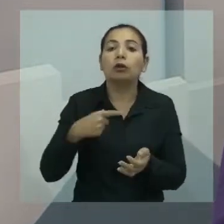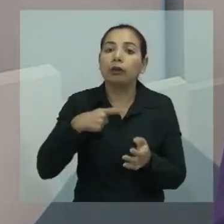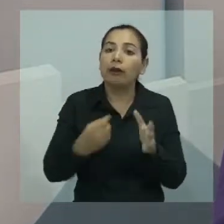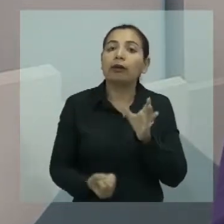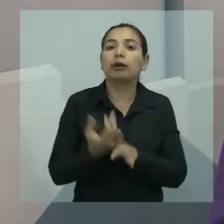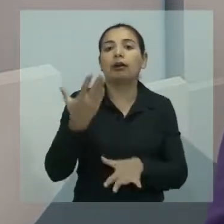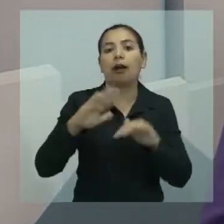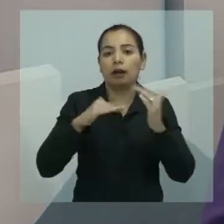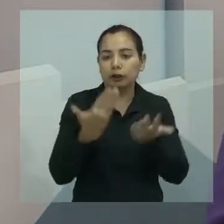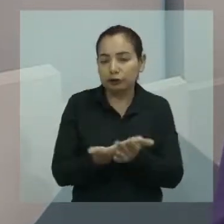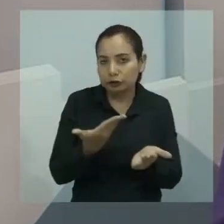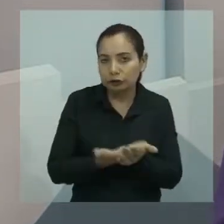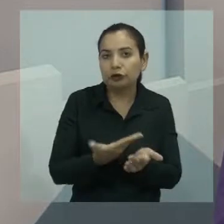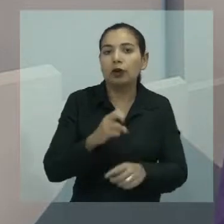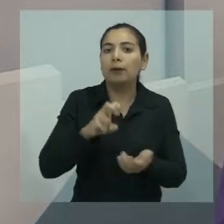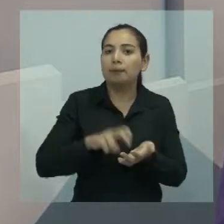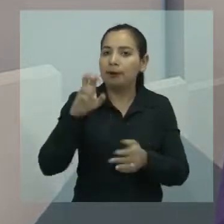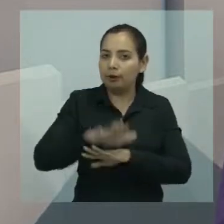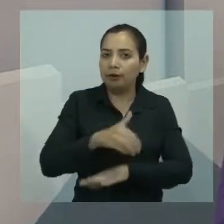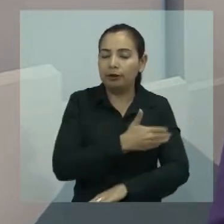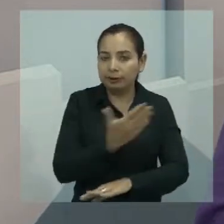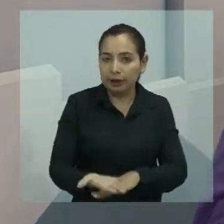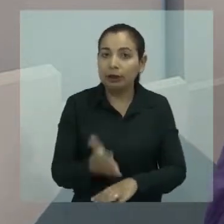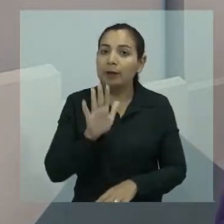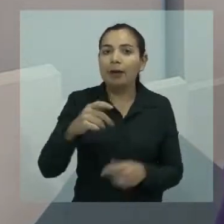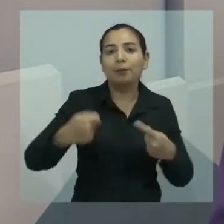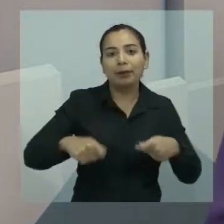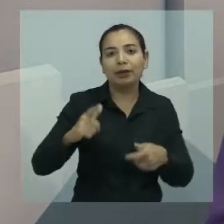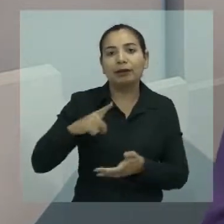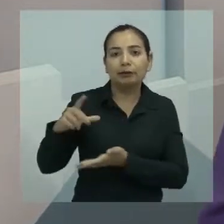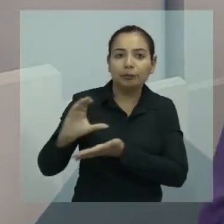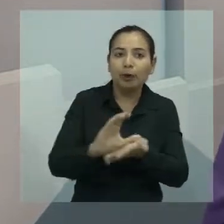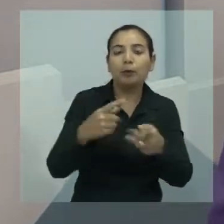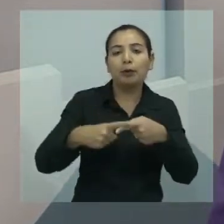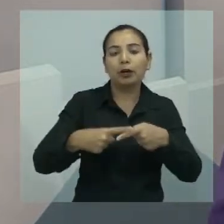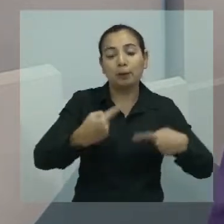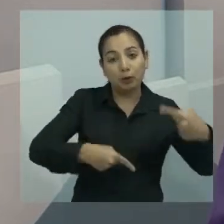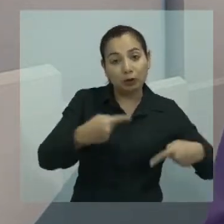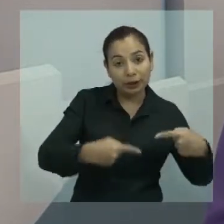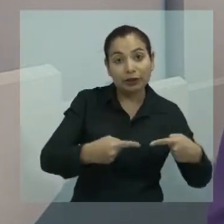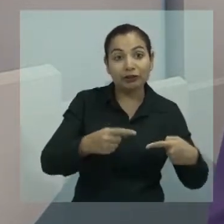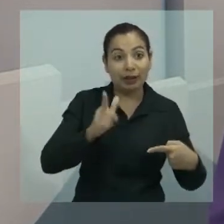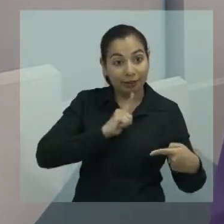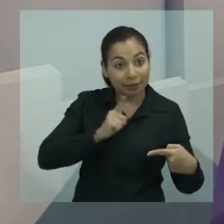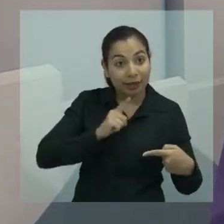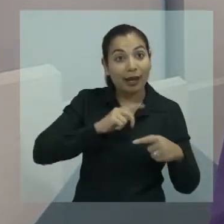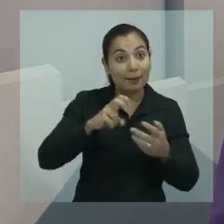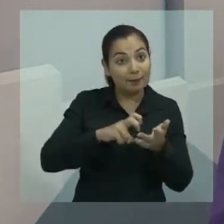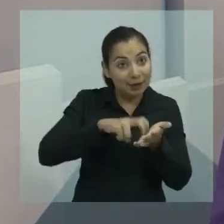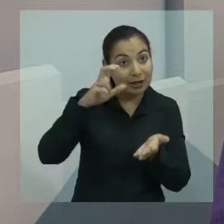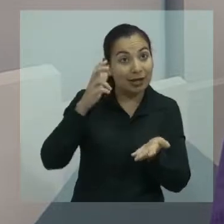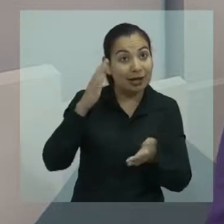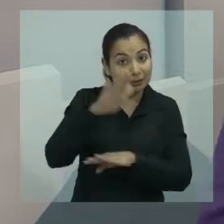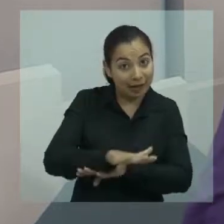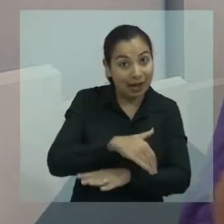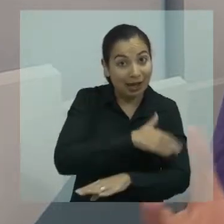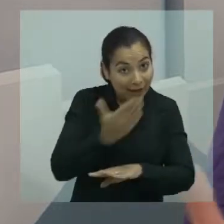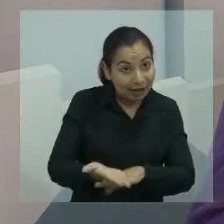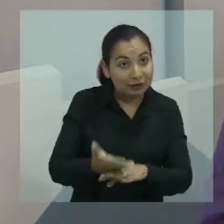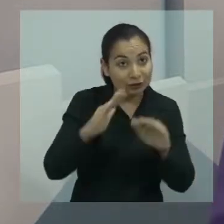municípios começam a pensar no tempo integral. Agora, é claro que a gente tem que tratar de uma questão de financiamento, né? Muitas vezes os municípios,